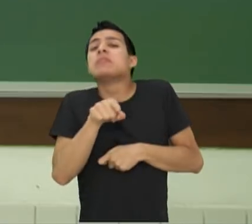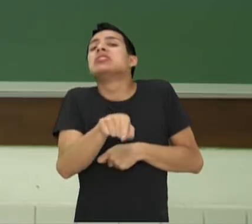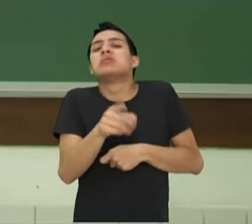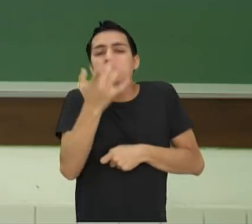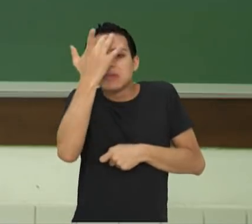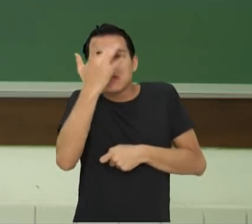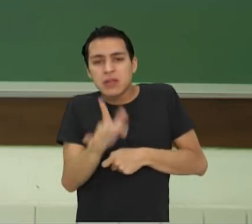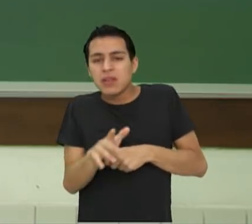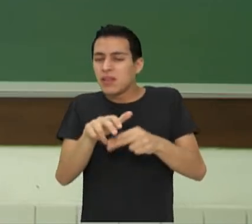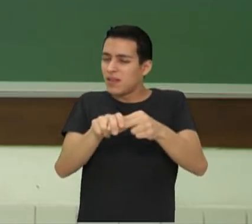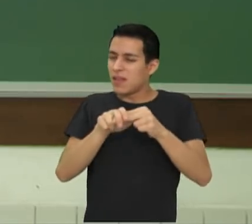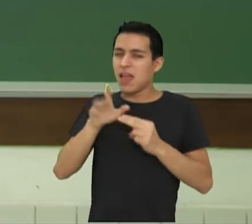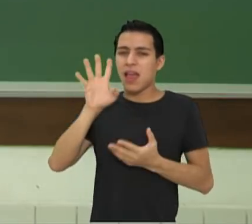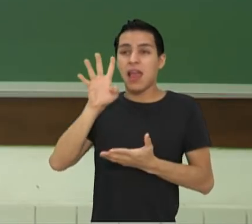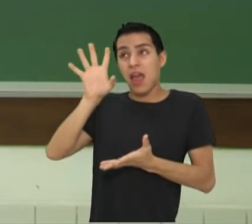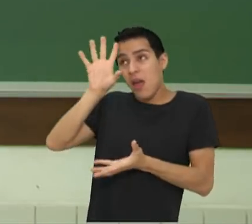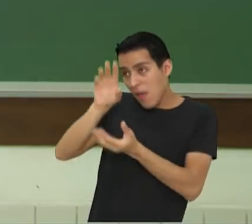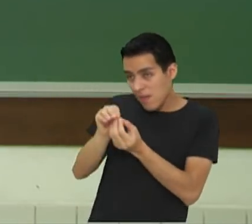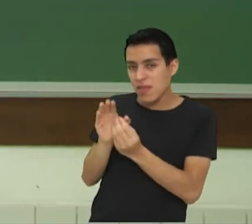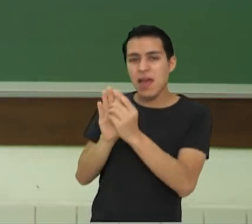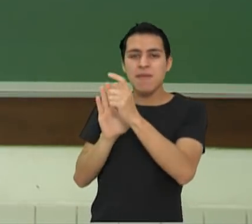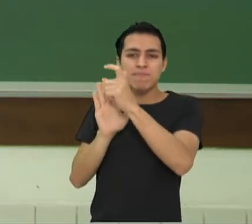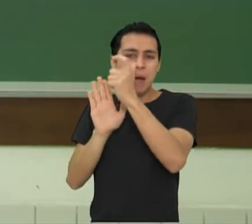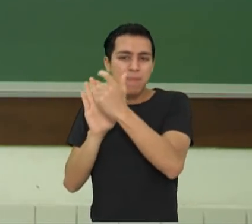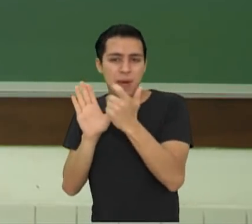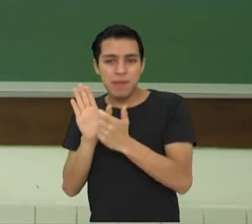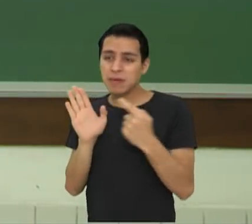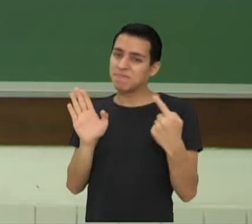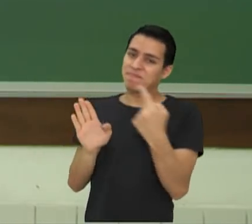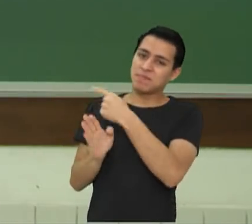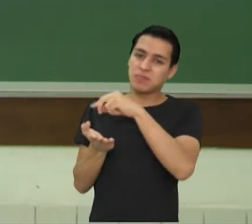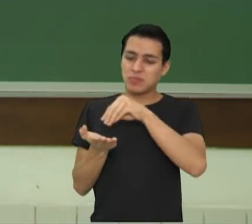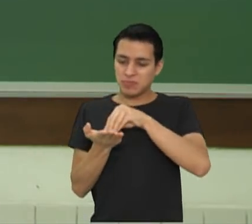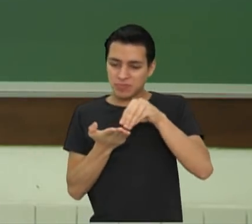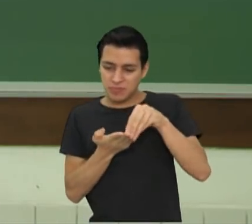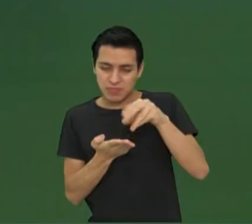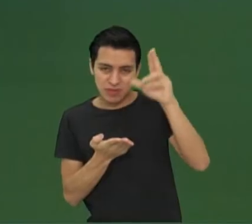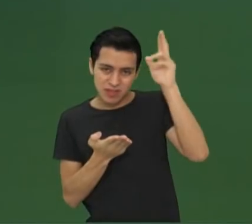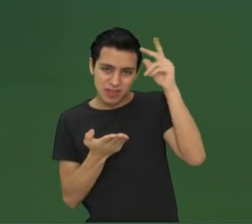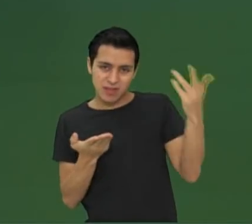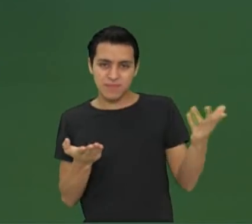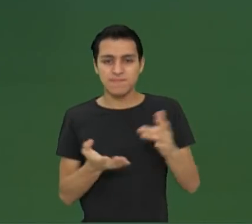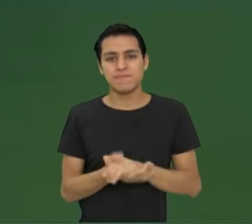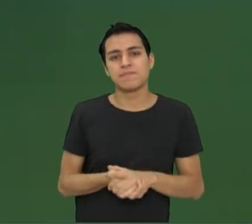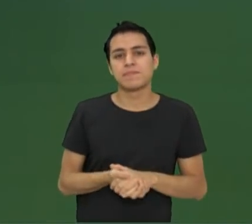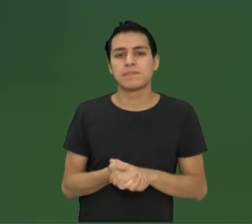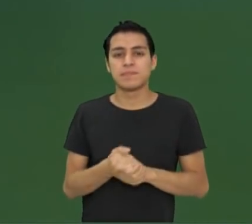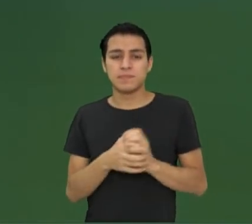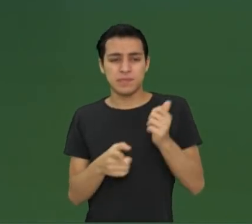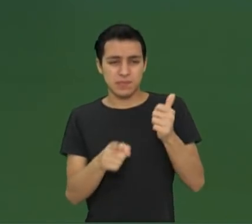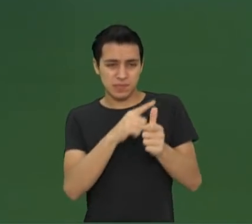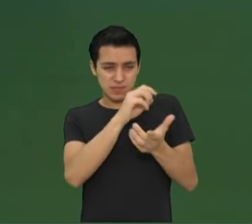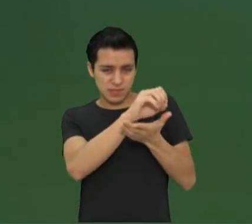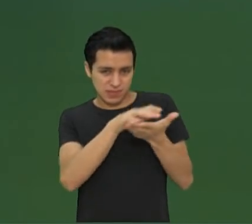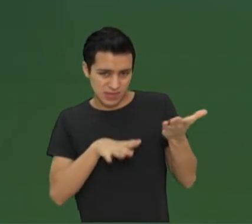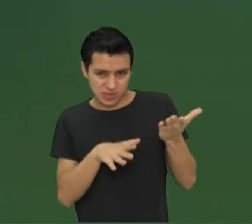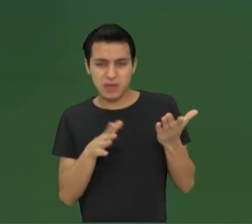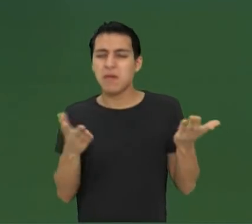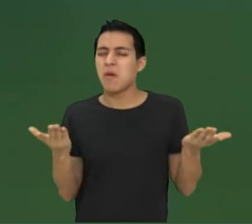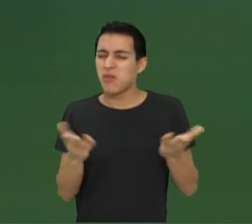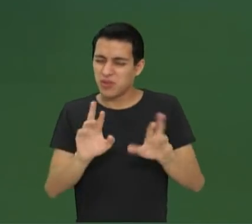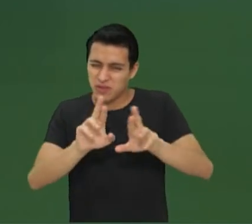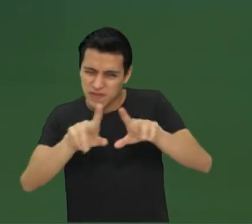por isso que é legal a gente estar entendendo os termos, né, que o jogo de xadrez tem. Primeira atividade do nosso dia. Hoje nós vamos fazer um pouquinho